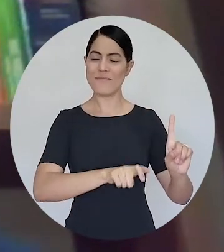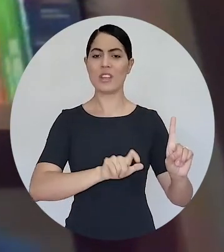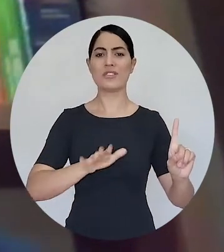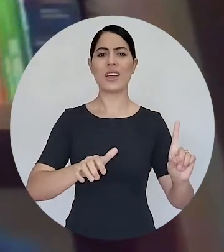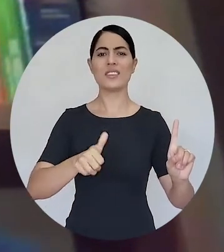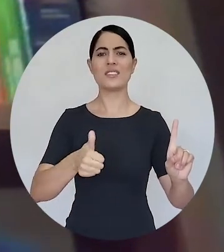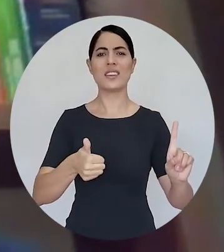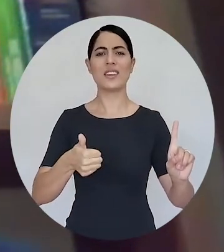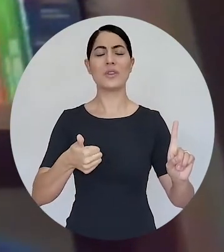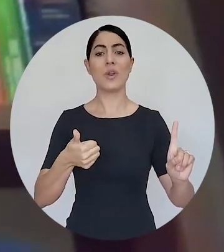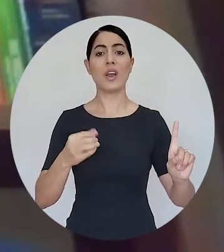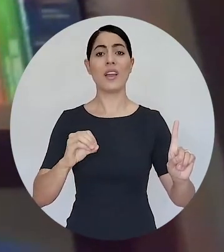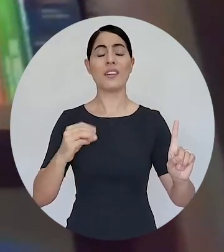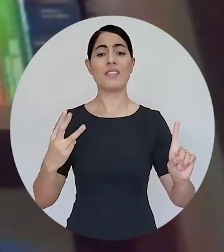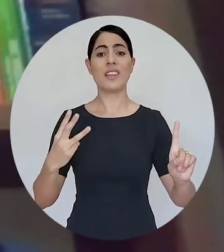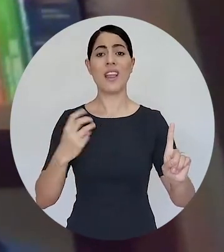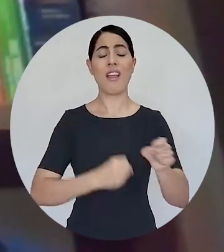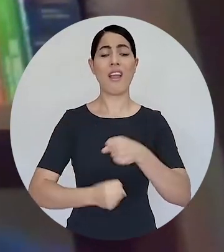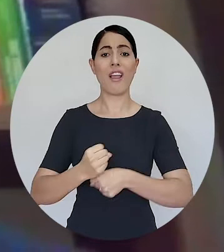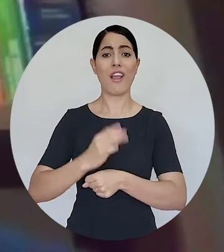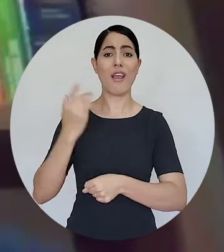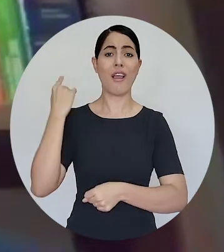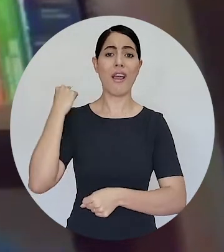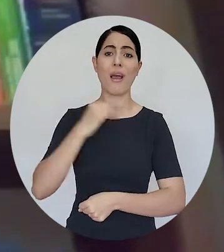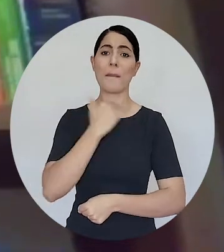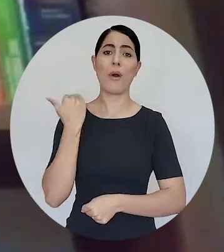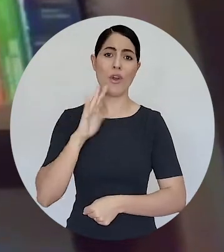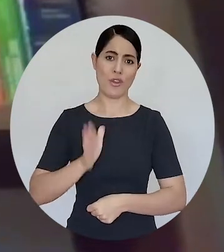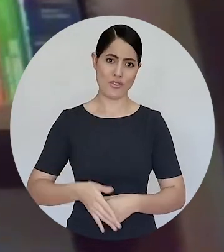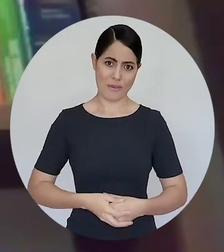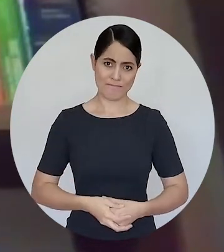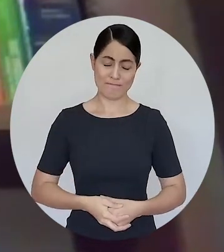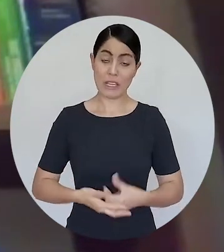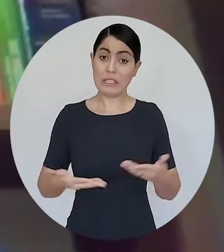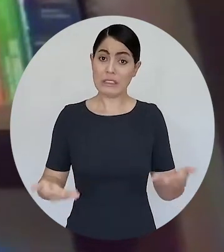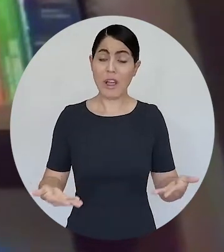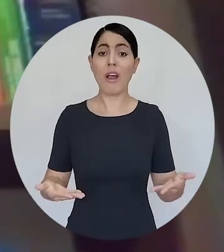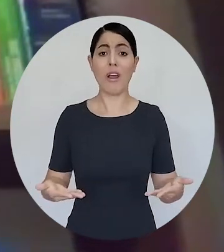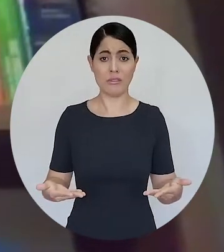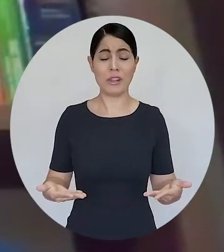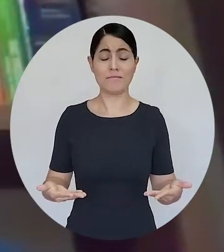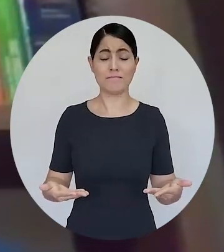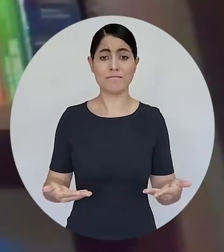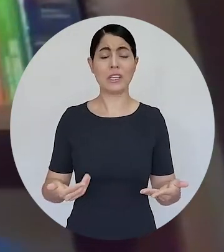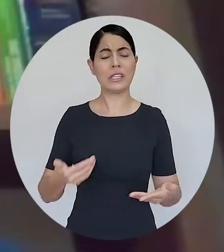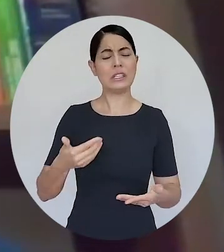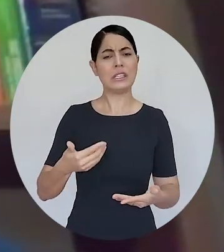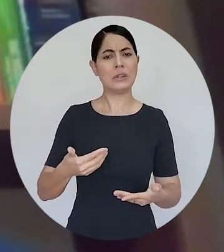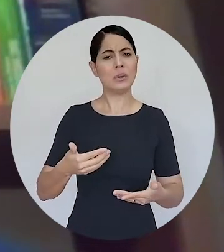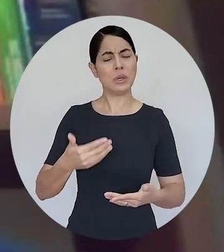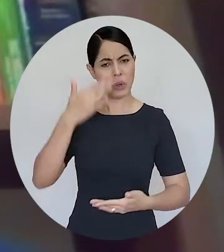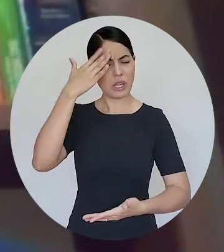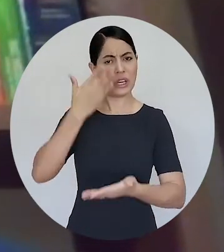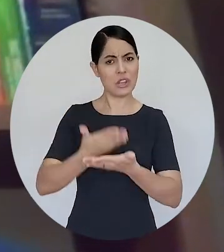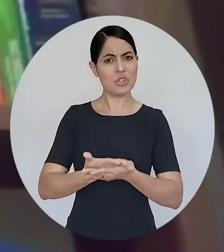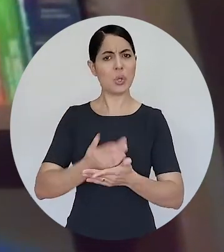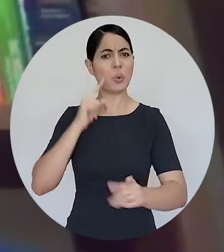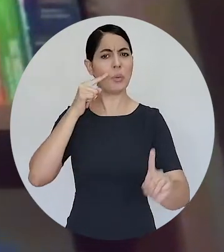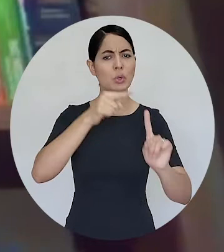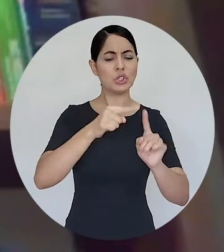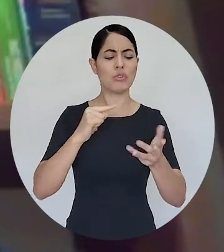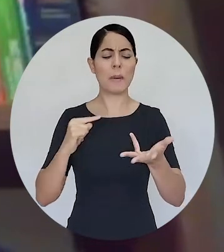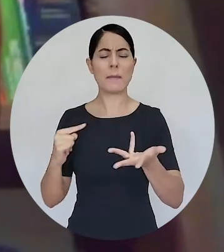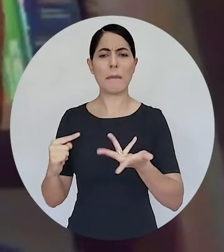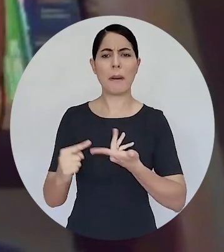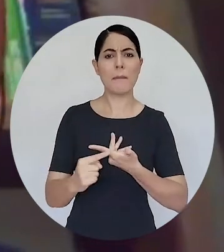133 anos depois da sua morte, como colocou nosso colega Luiz Guardiero. Então, penso que tem todos os motivos para